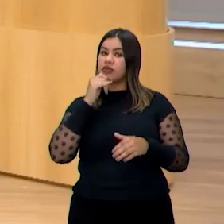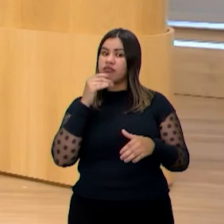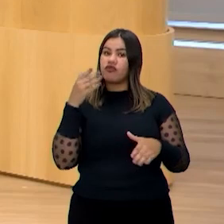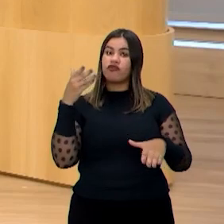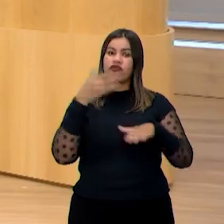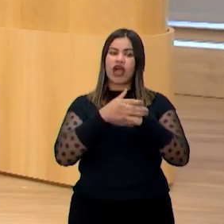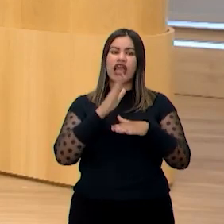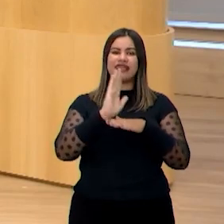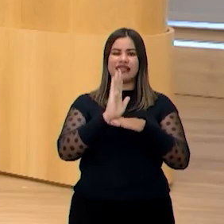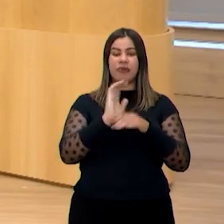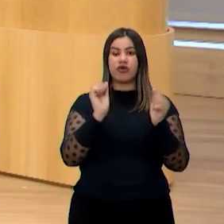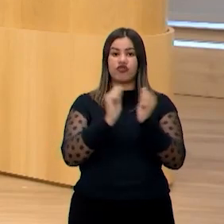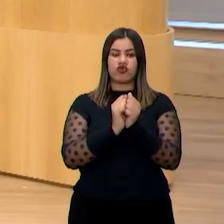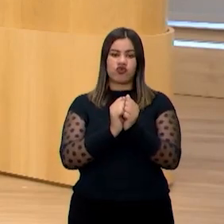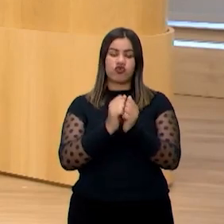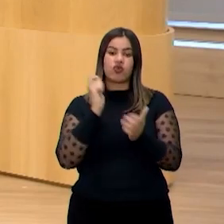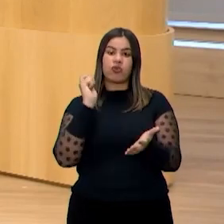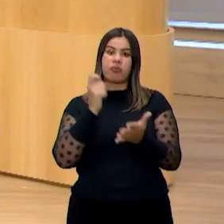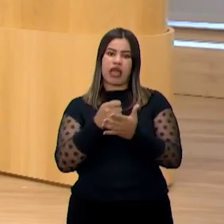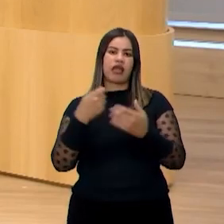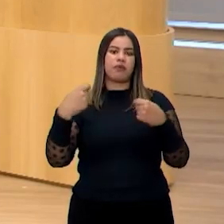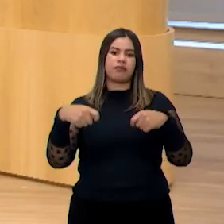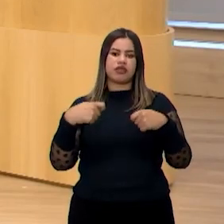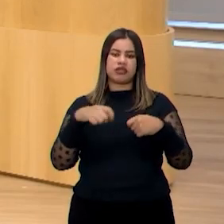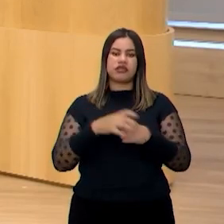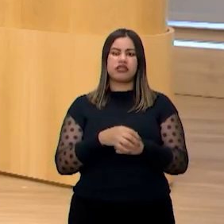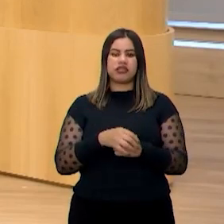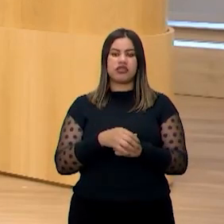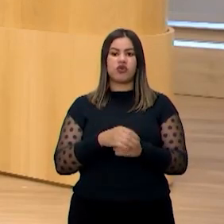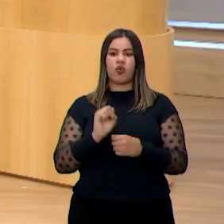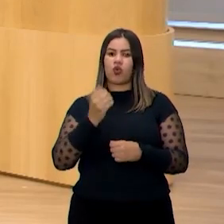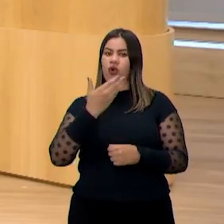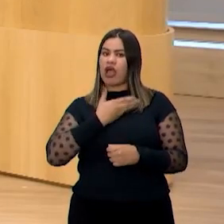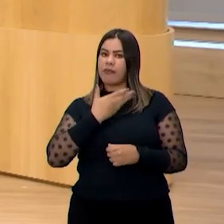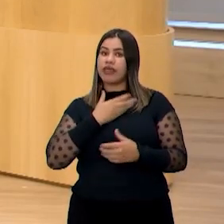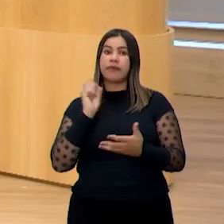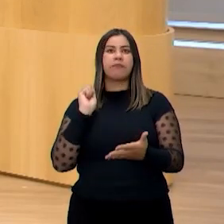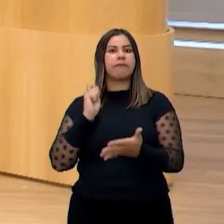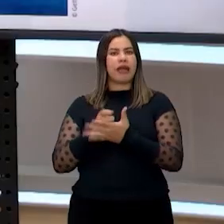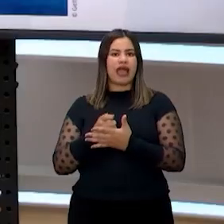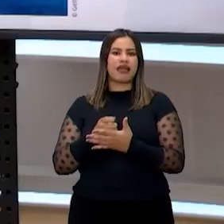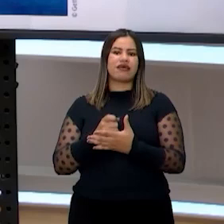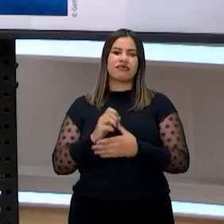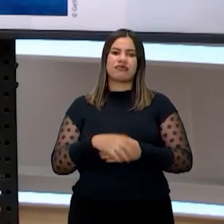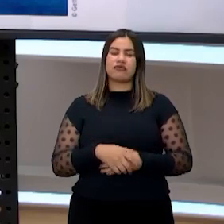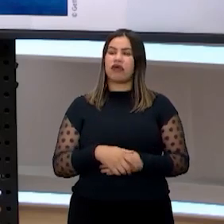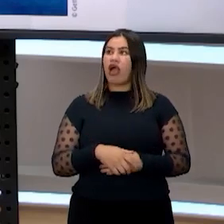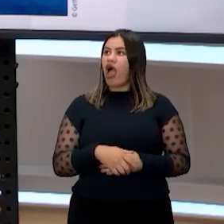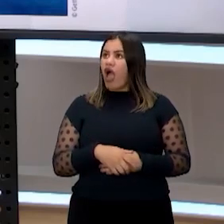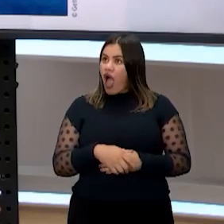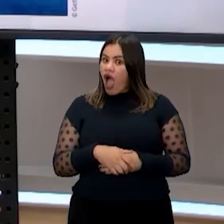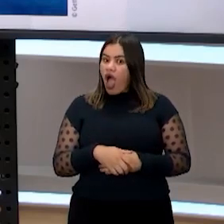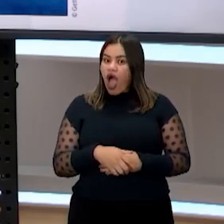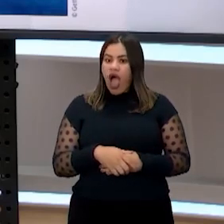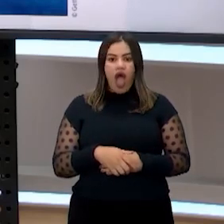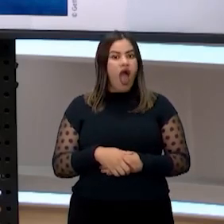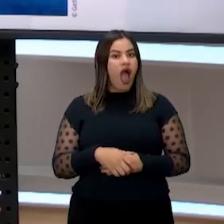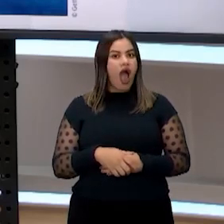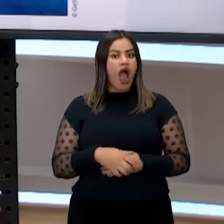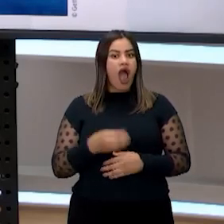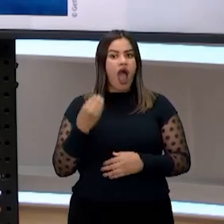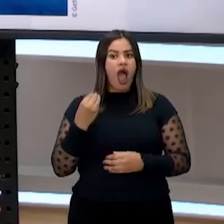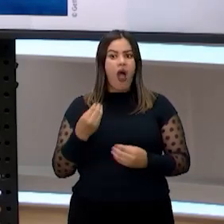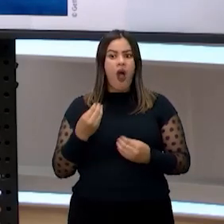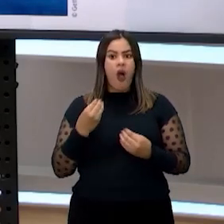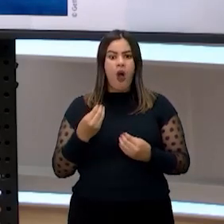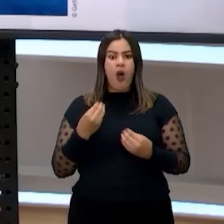com você? Para ser seu amigo? É verdade. Sério? Isso. É. Pagar para ter um amigo? É, para ter uma companhia. Que loucura! Eu não estou falando aqui de